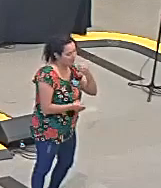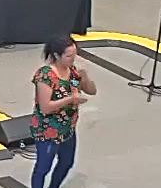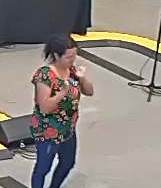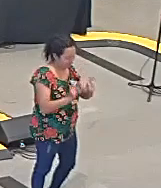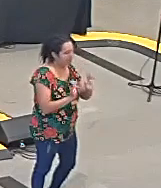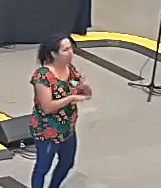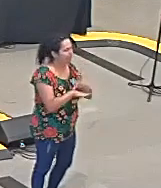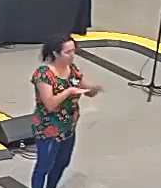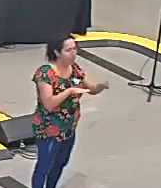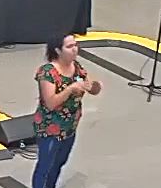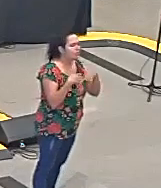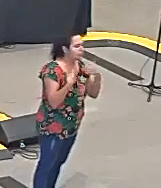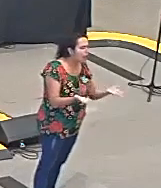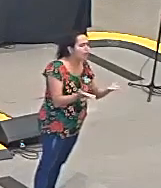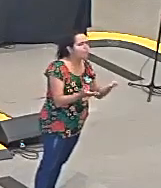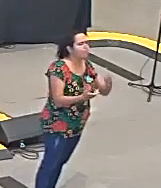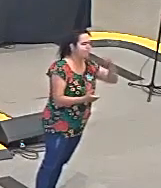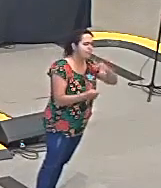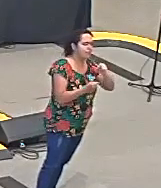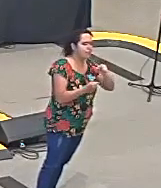sinal, eu sou surda.